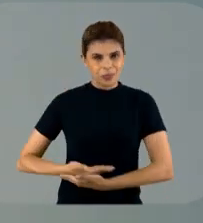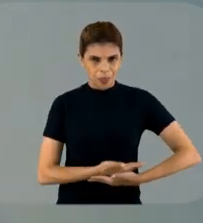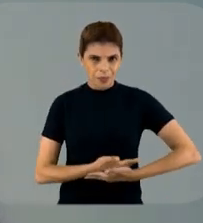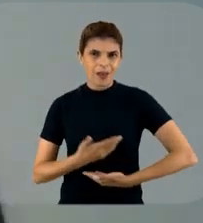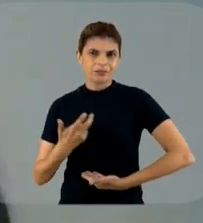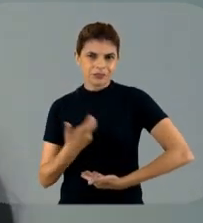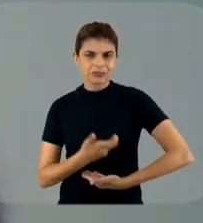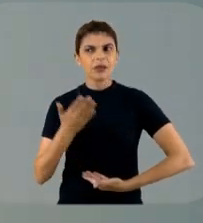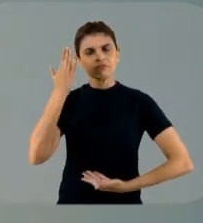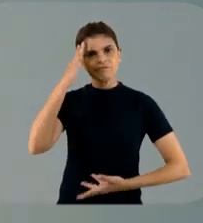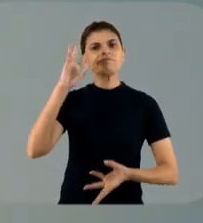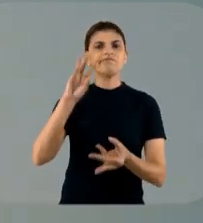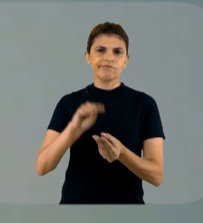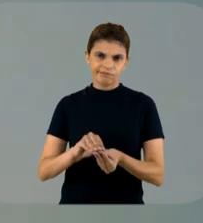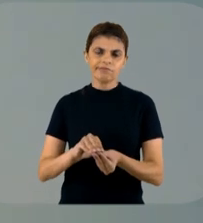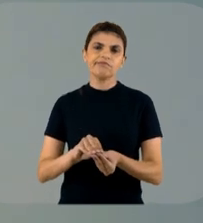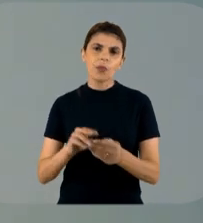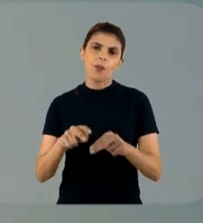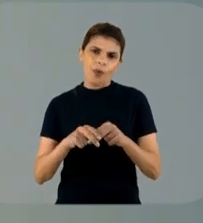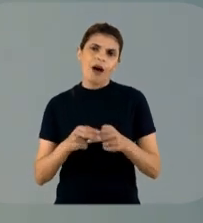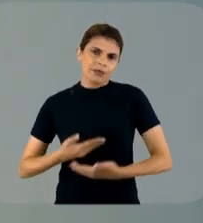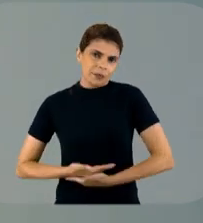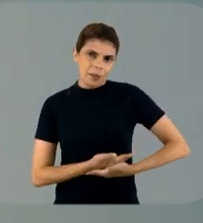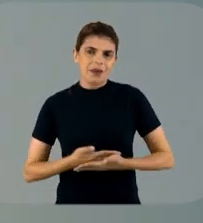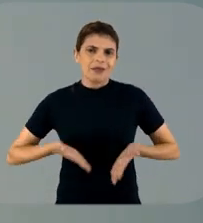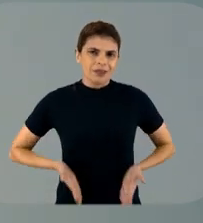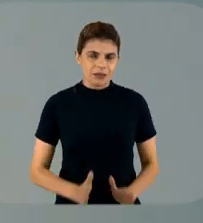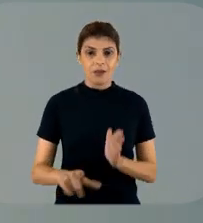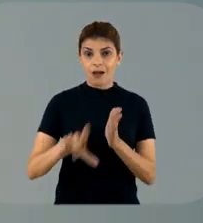o recém-nascido? Estou compreendendo que é o corticoide antinatal.